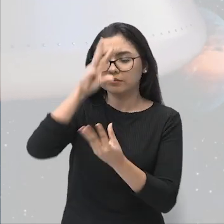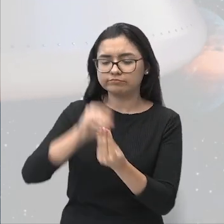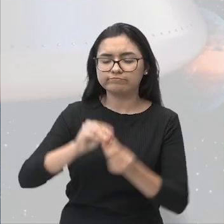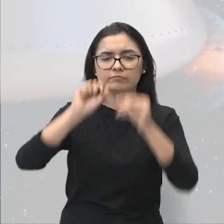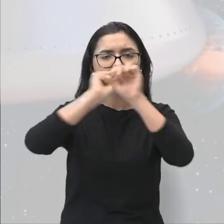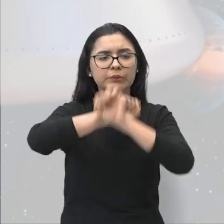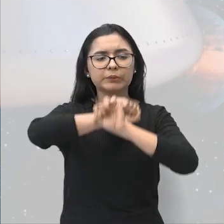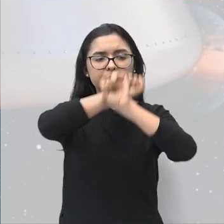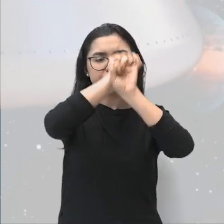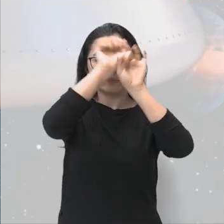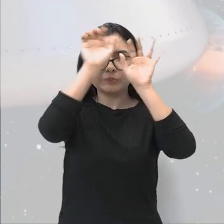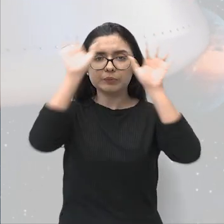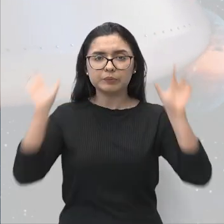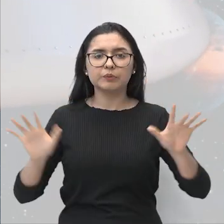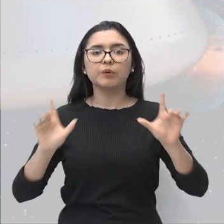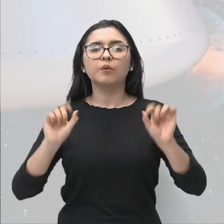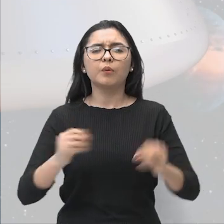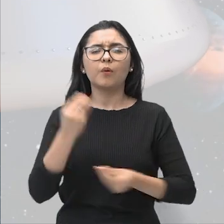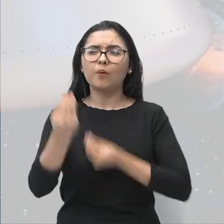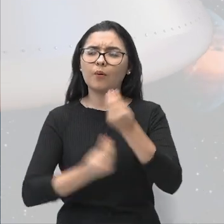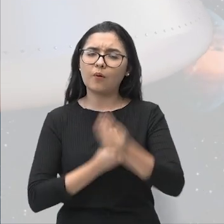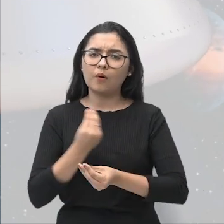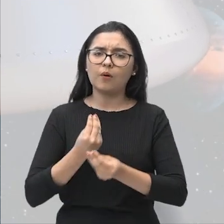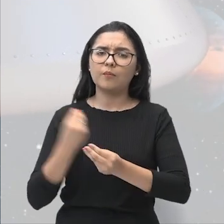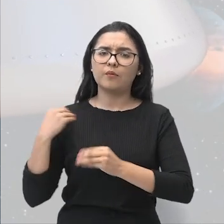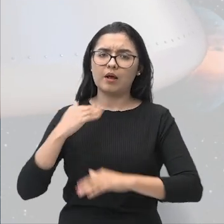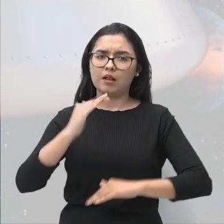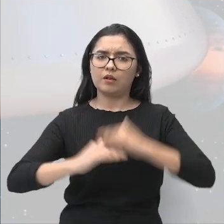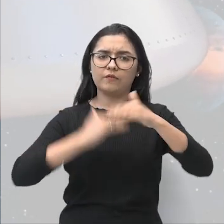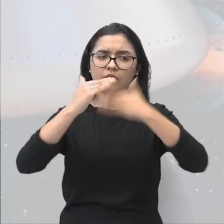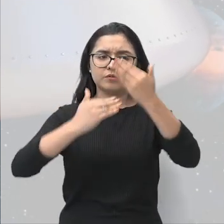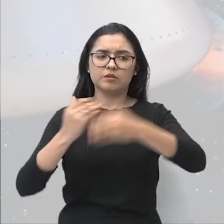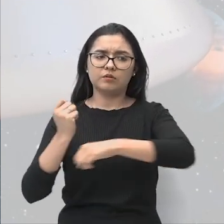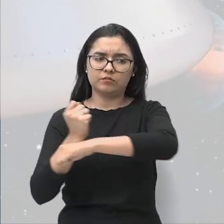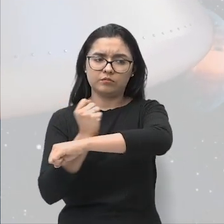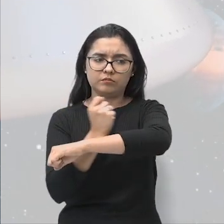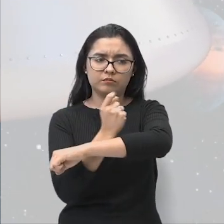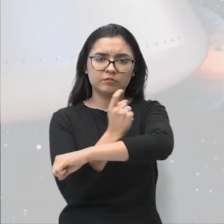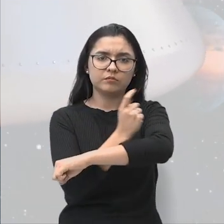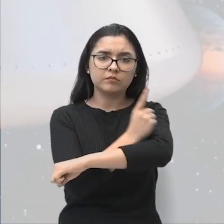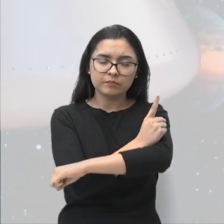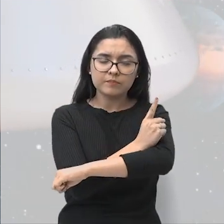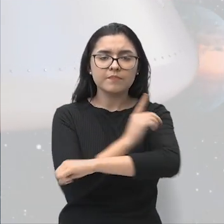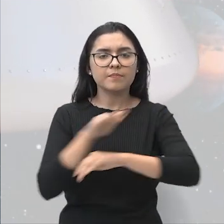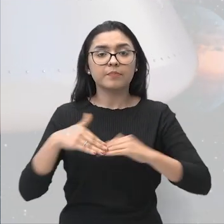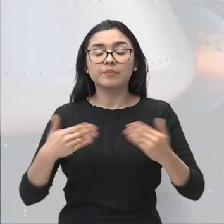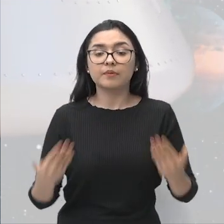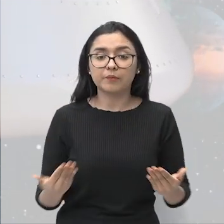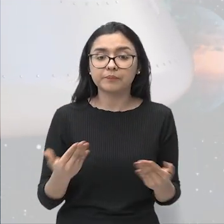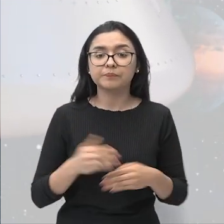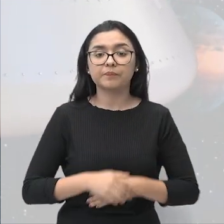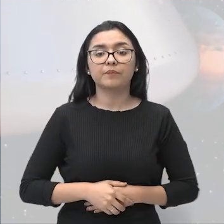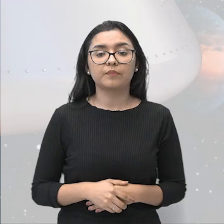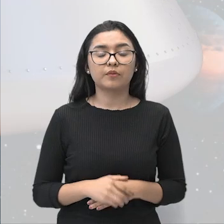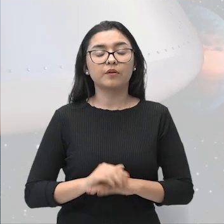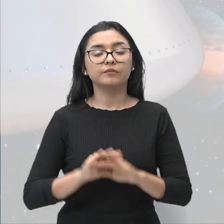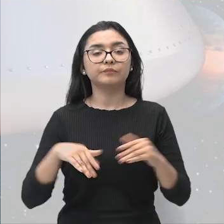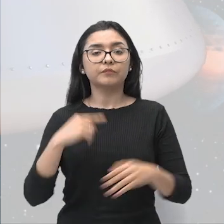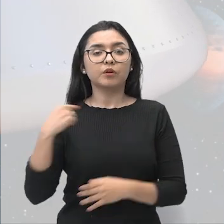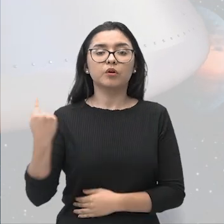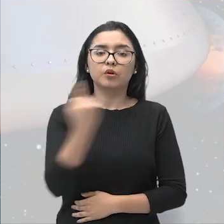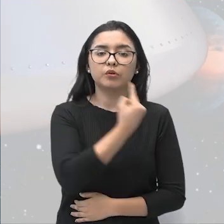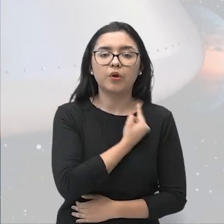melhor a questão da evolução, certo? Então, nós iremos